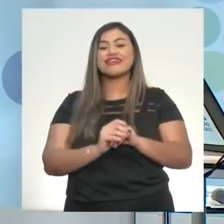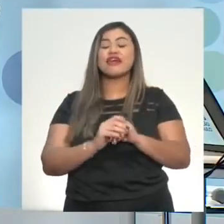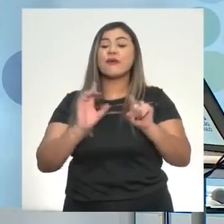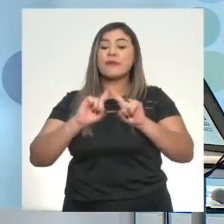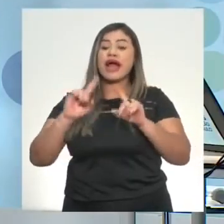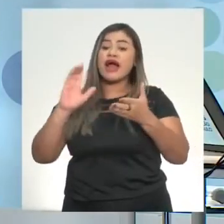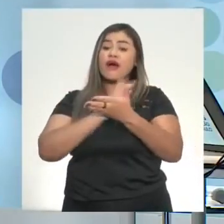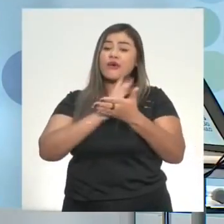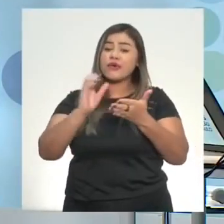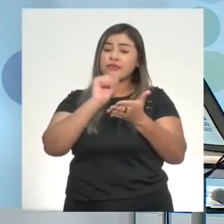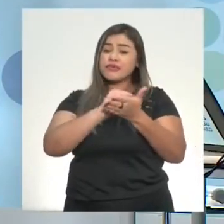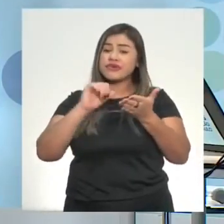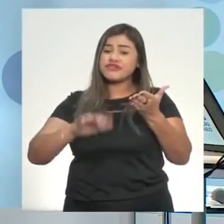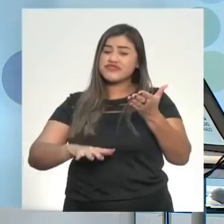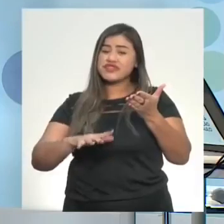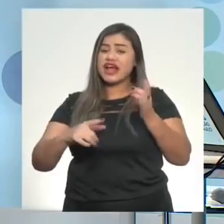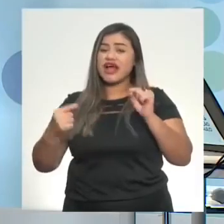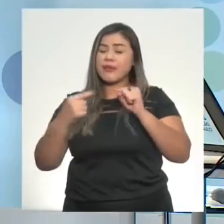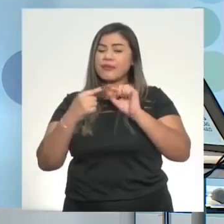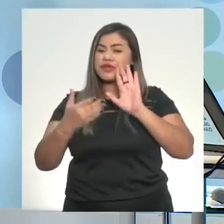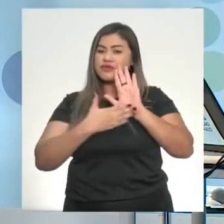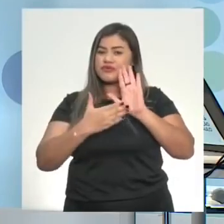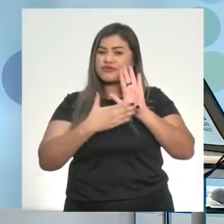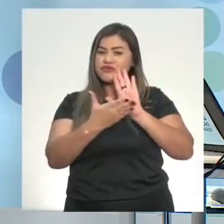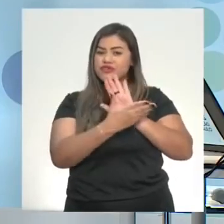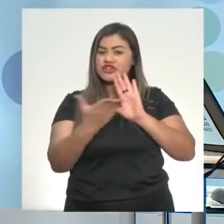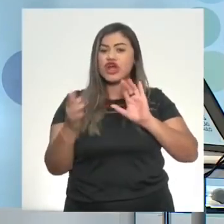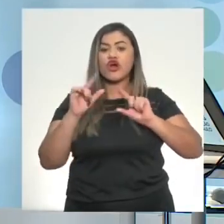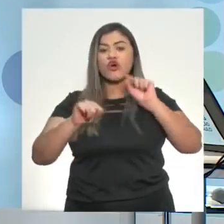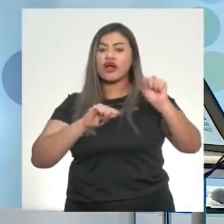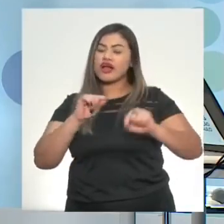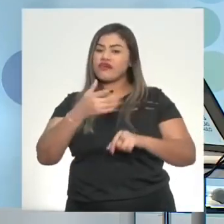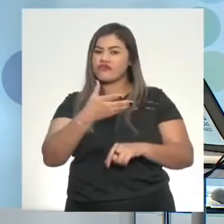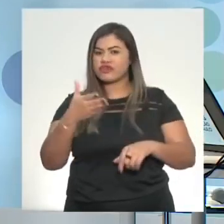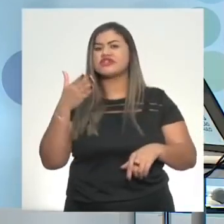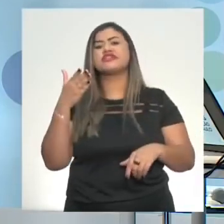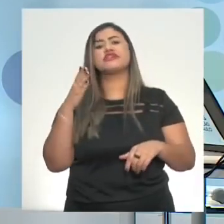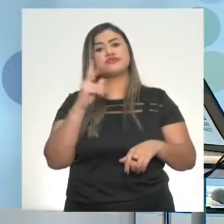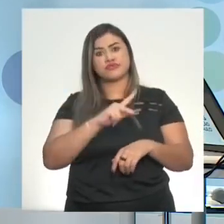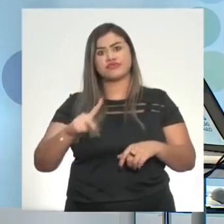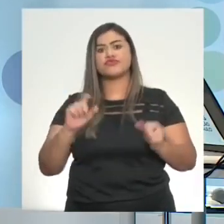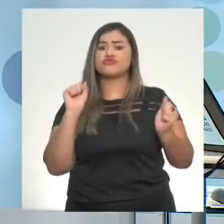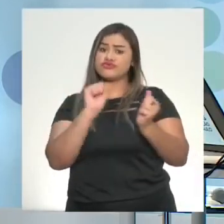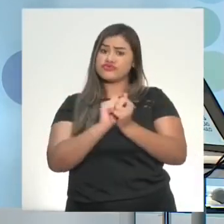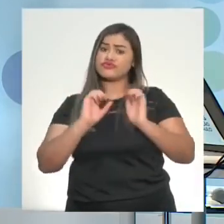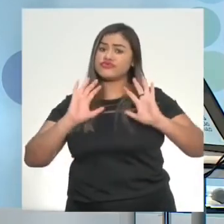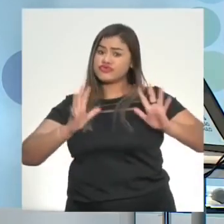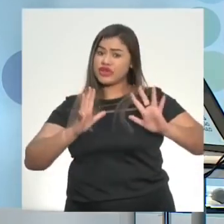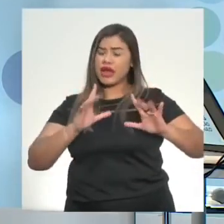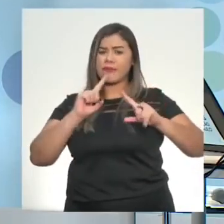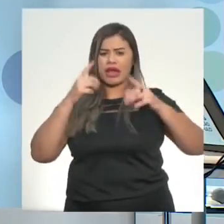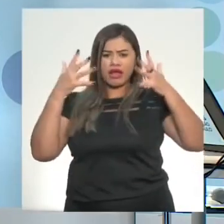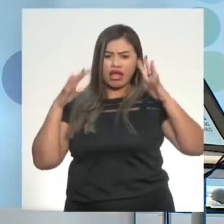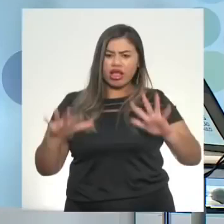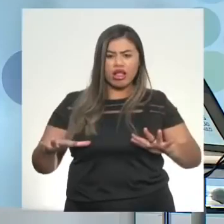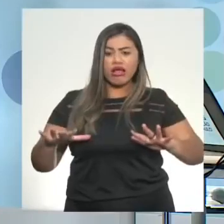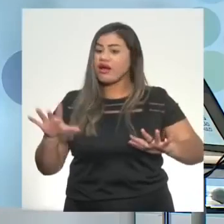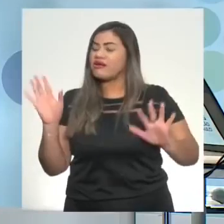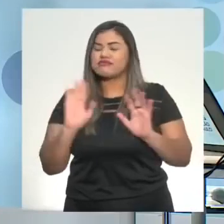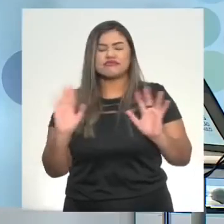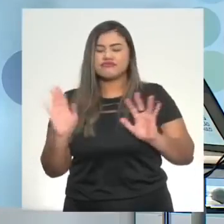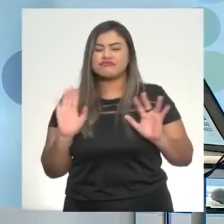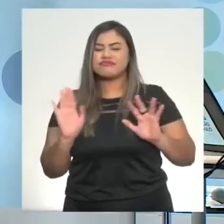das atividades que eu proponha para vocês hoje, você já tenha realizado com o seu professor. Então, não desanime, hein?